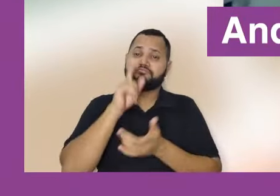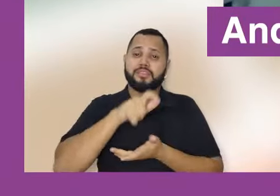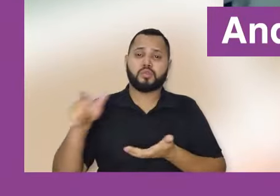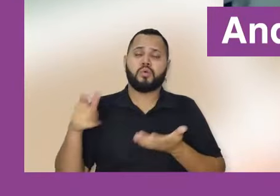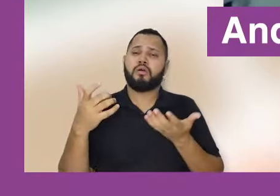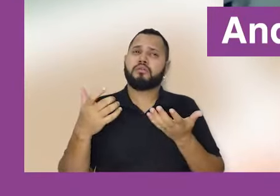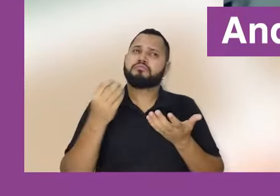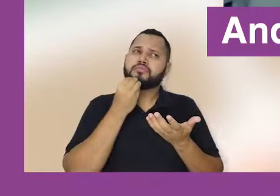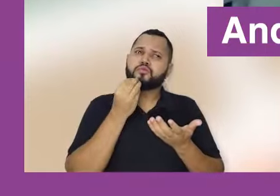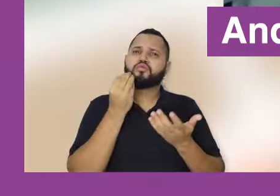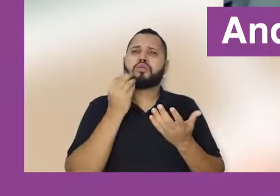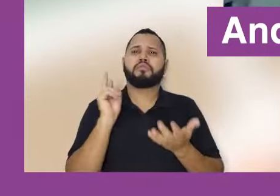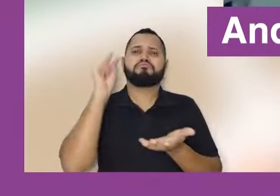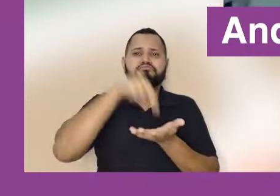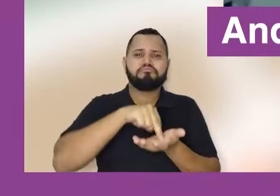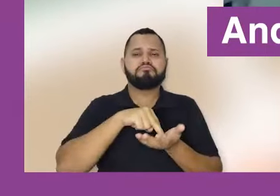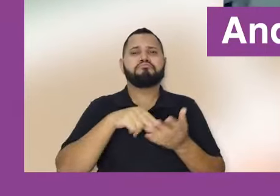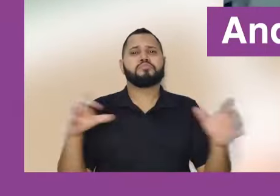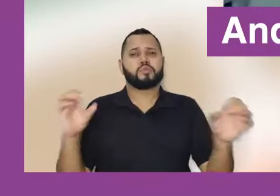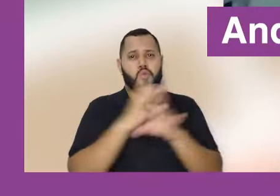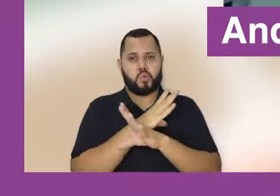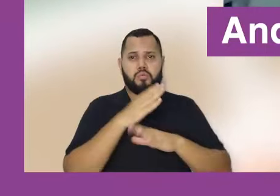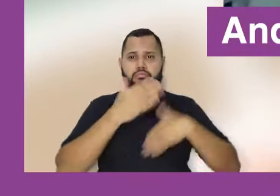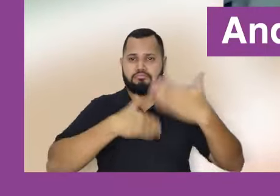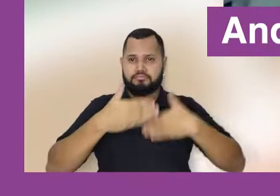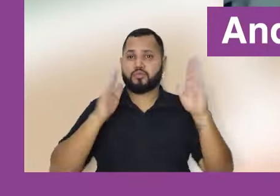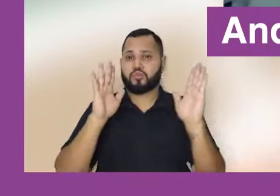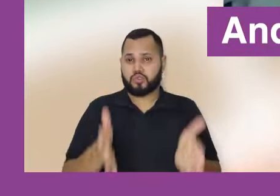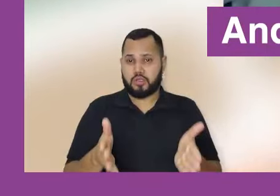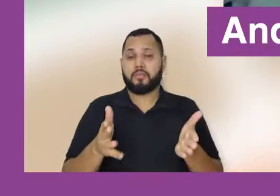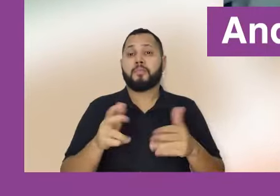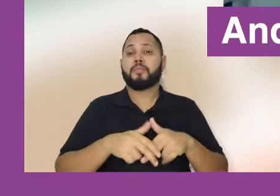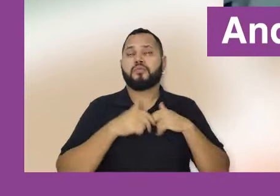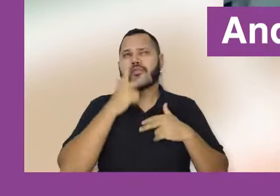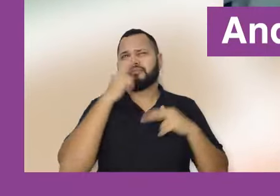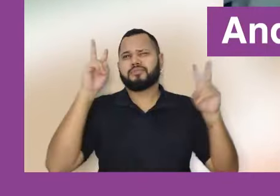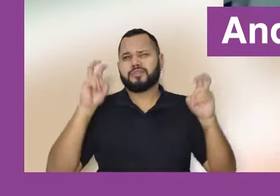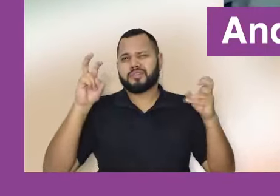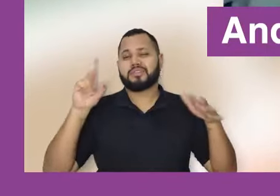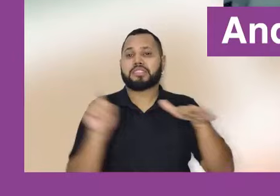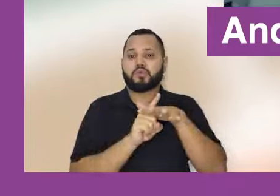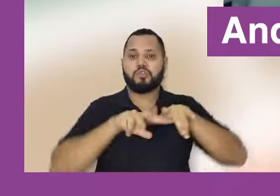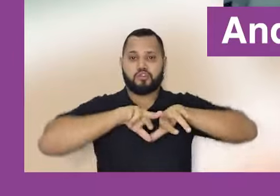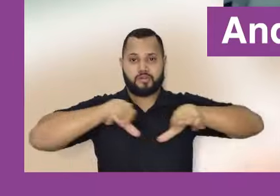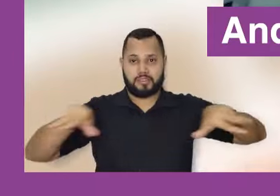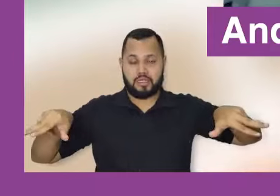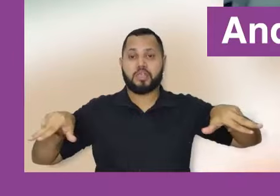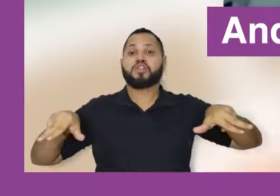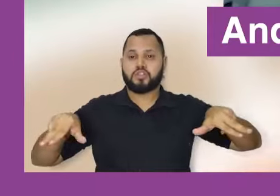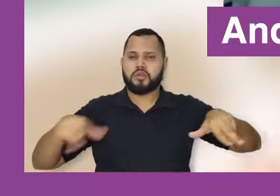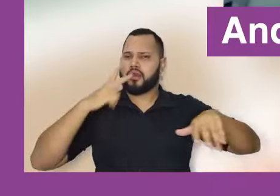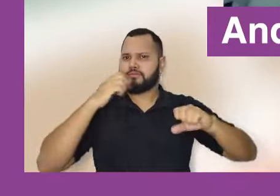as nossas pessoas possam estar aqui na sua integralidade né então isso no sentido de inclusão e diversidade